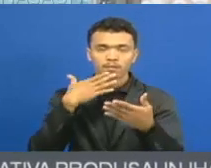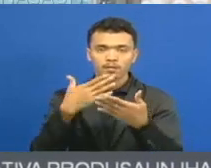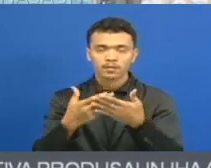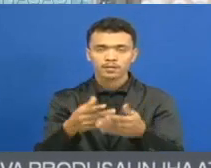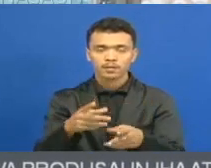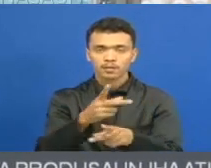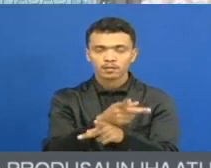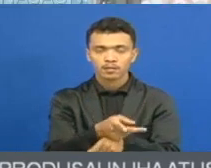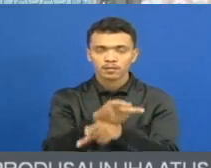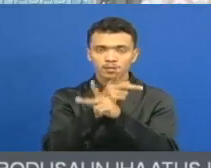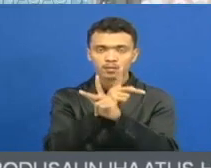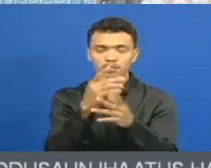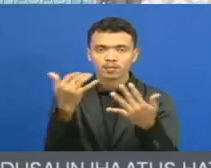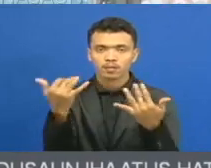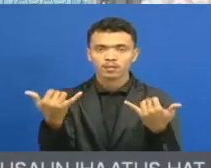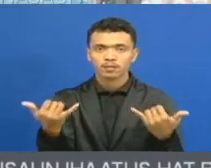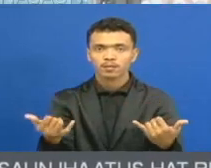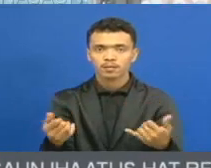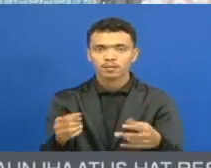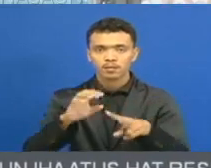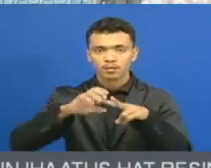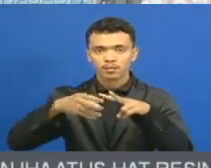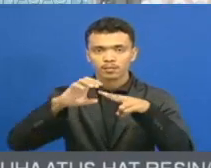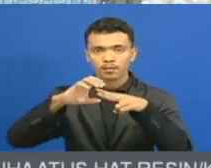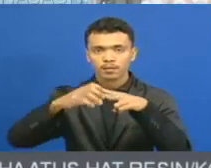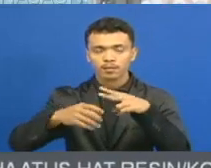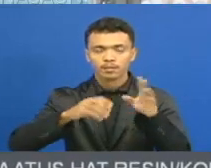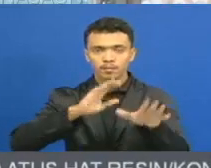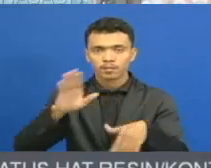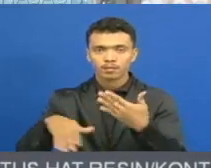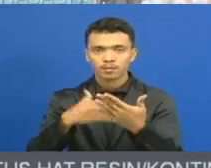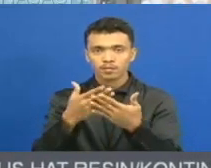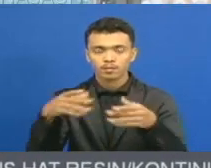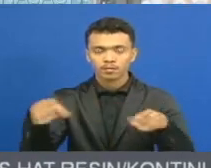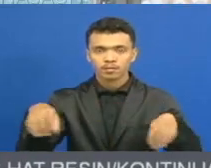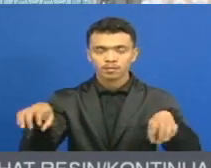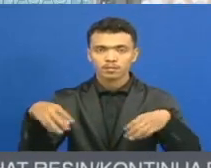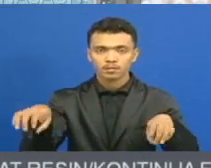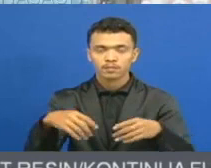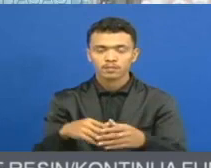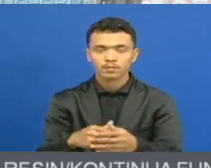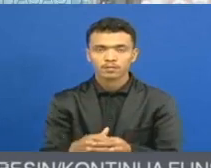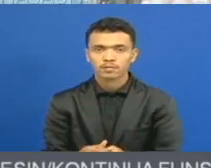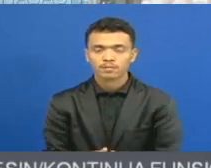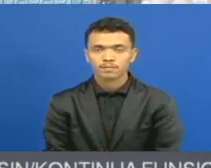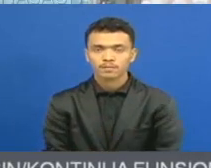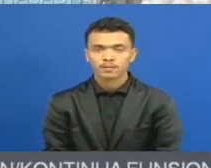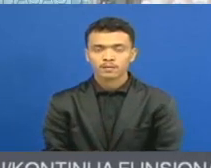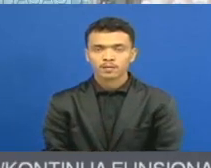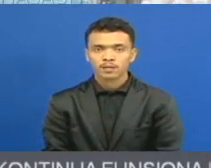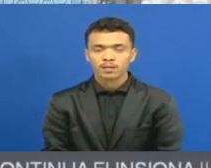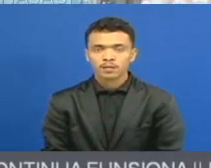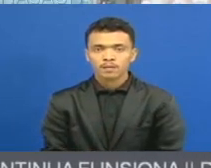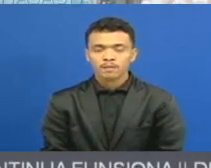crédito agora radão parte cooperativa crédito o todo se funciona dia que laiha ida maka